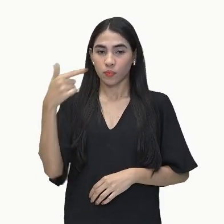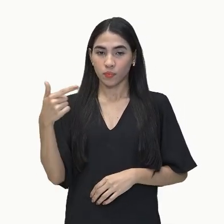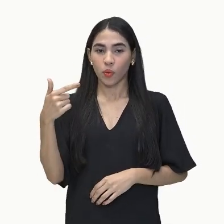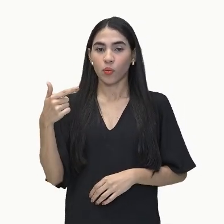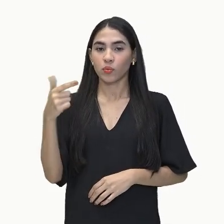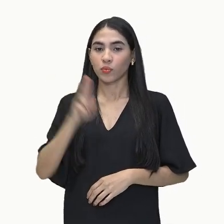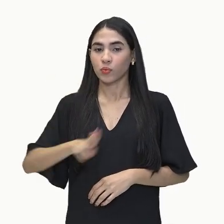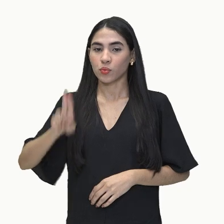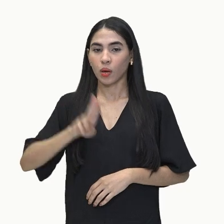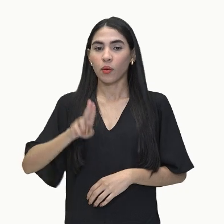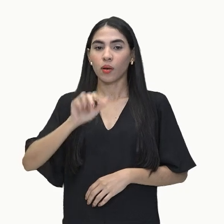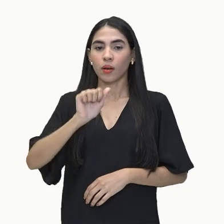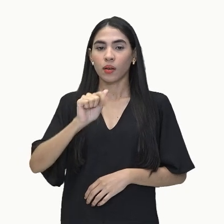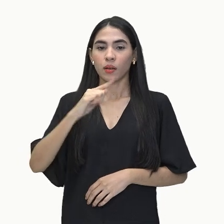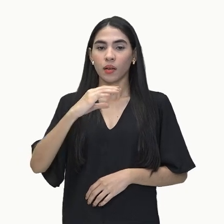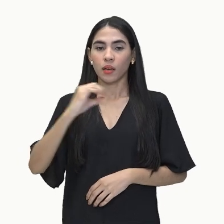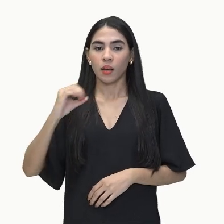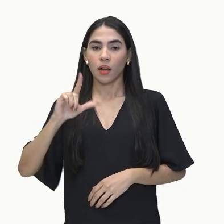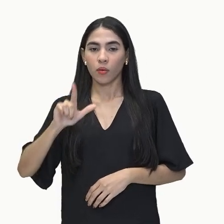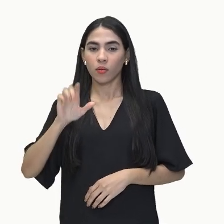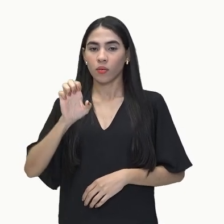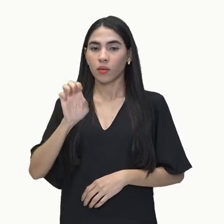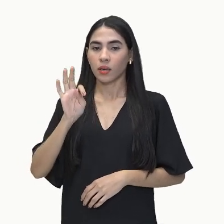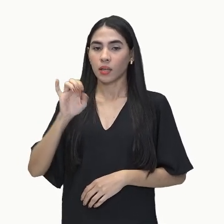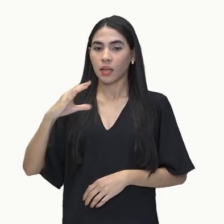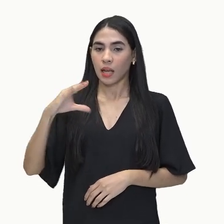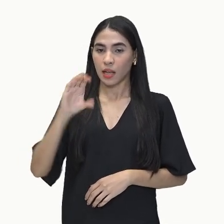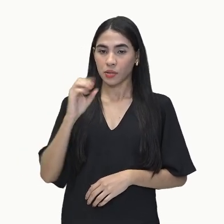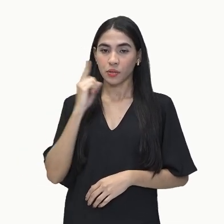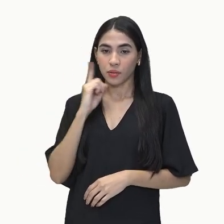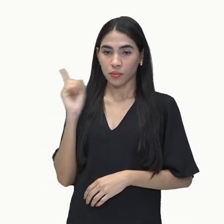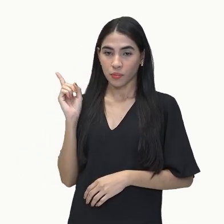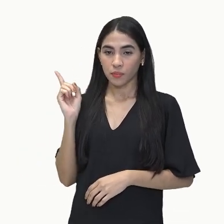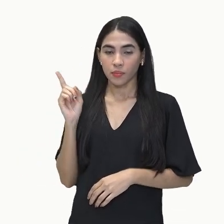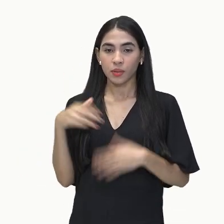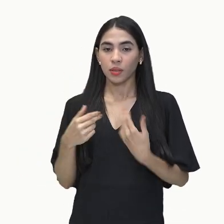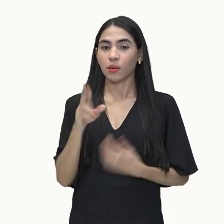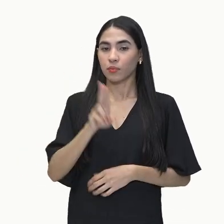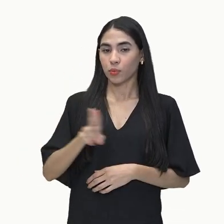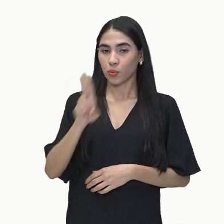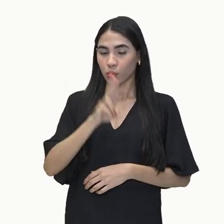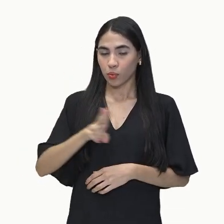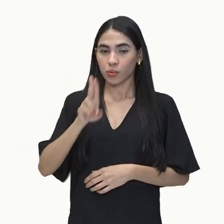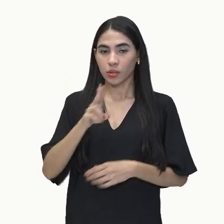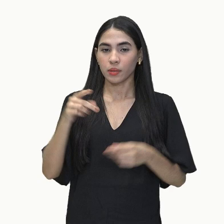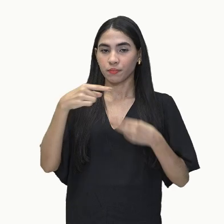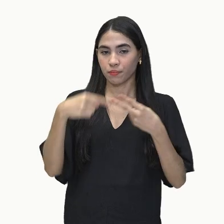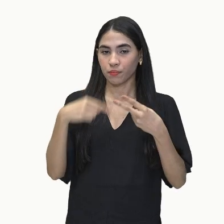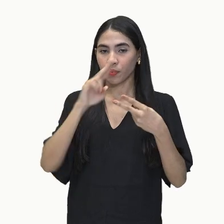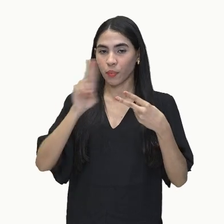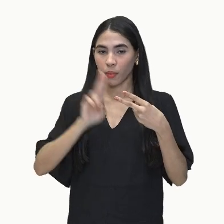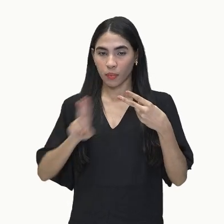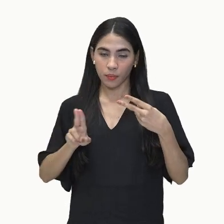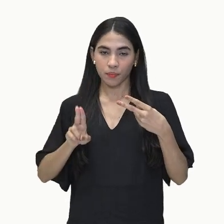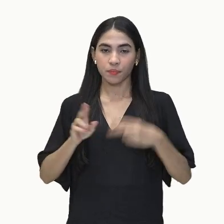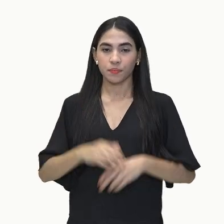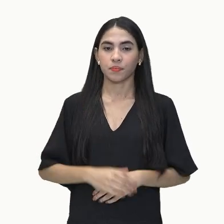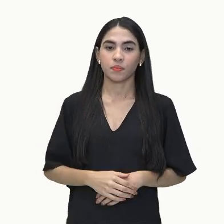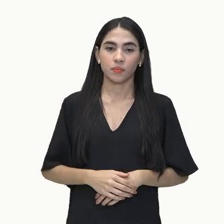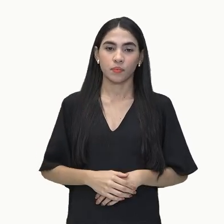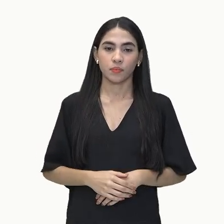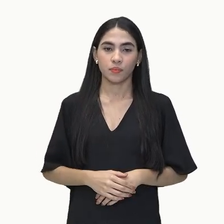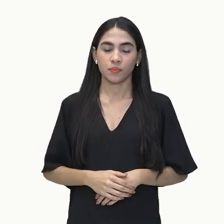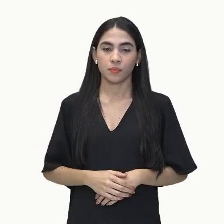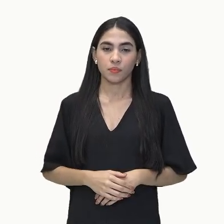etílico. Então, essas duas nomenclaturas, a gente trabalha aqui sempre com elas. Álcool etílico ou